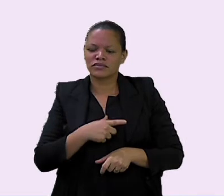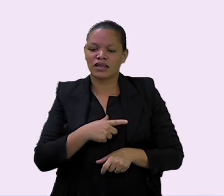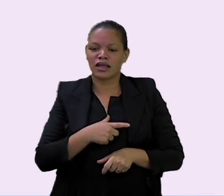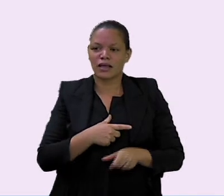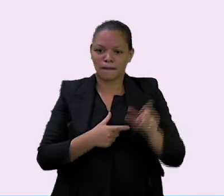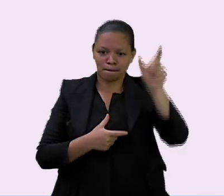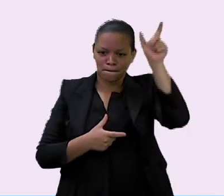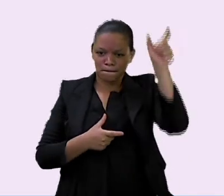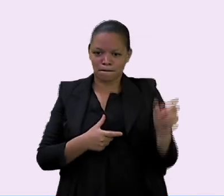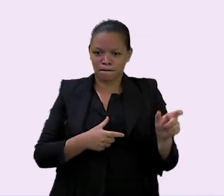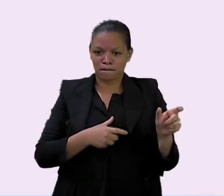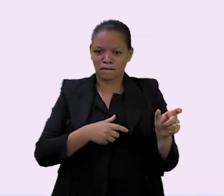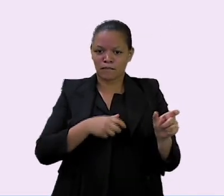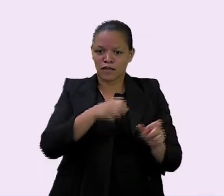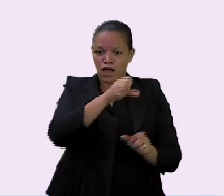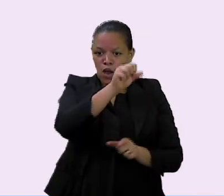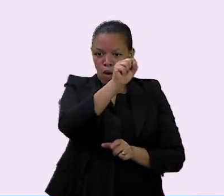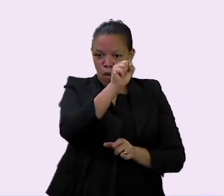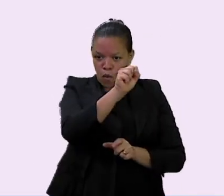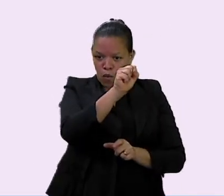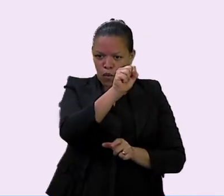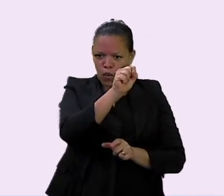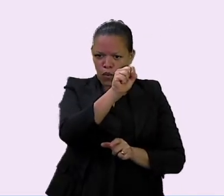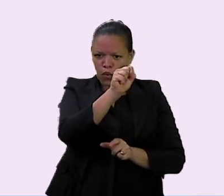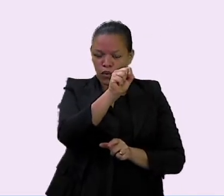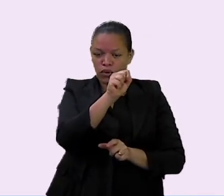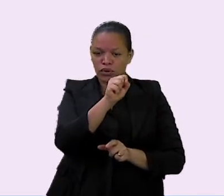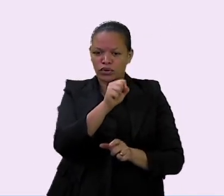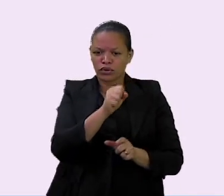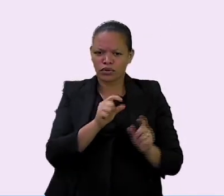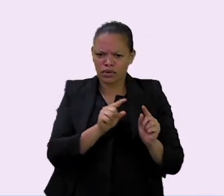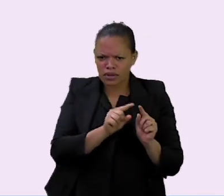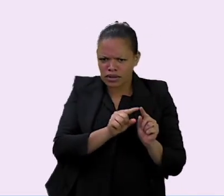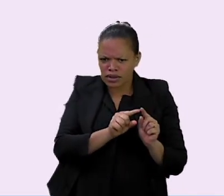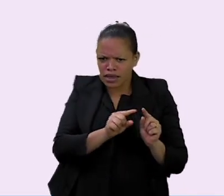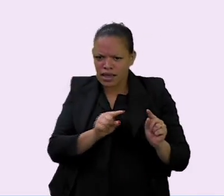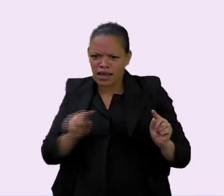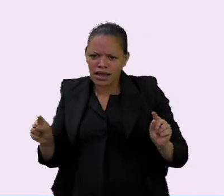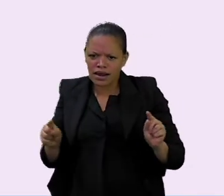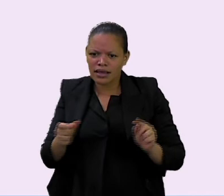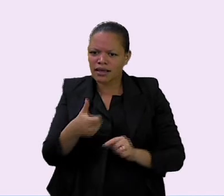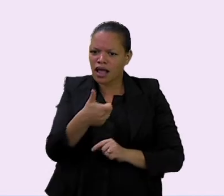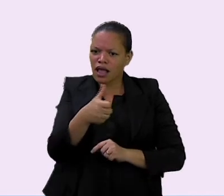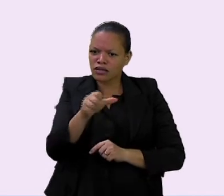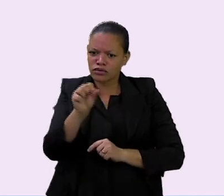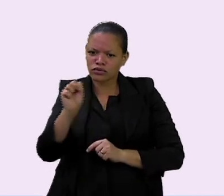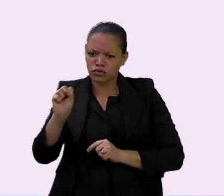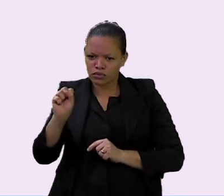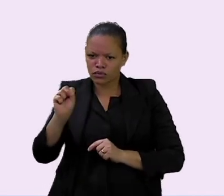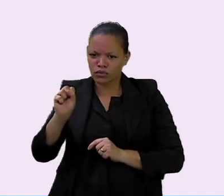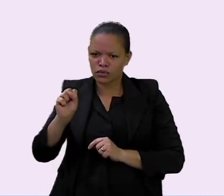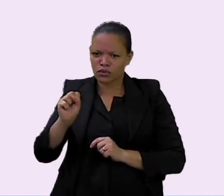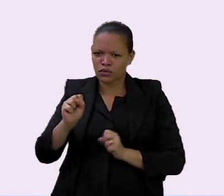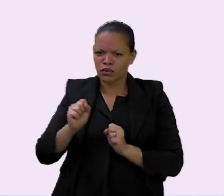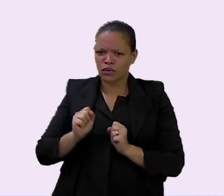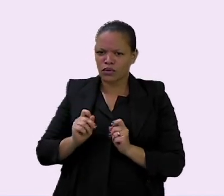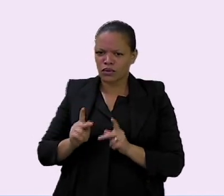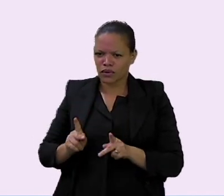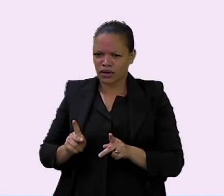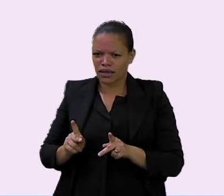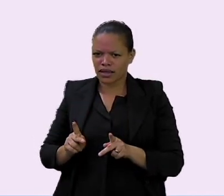aqui na minha coluna e vamos ter 18 quadradinhos na nossa linha. Então, a linha seguindo